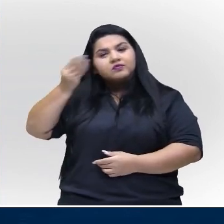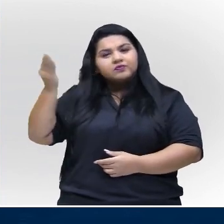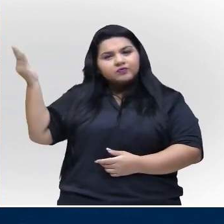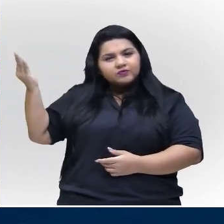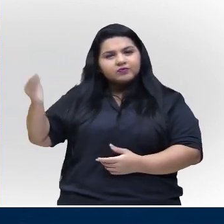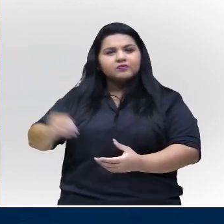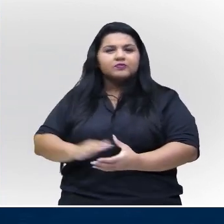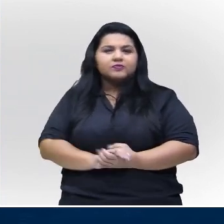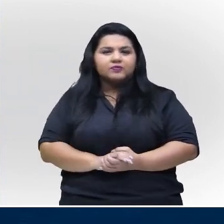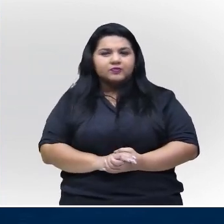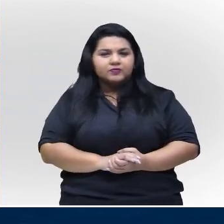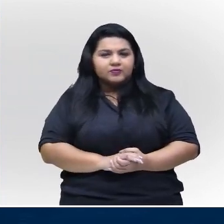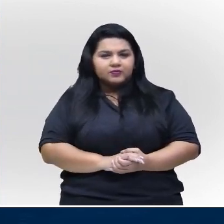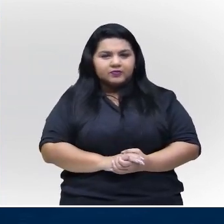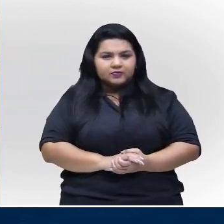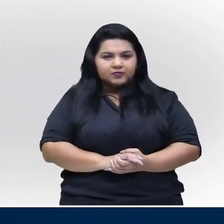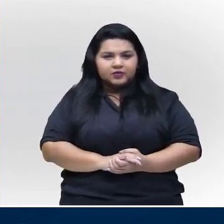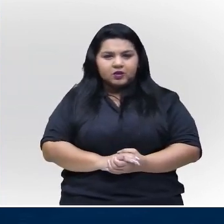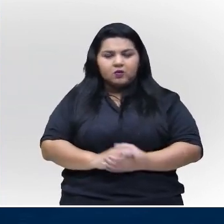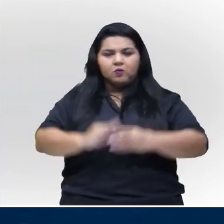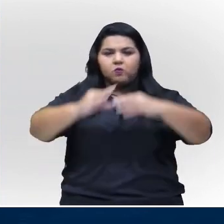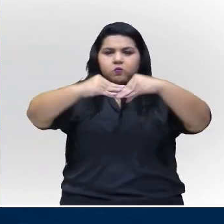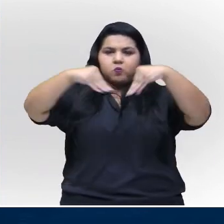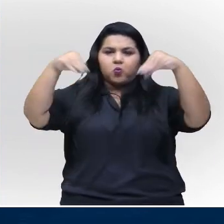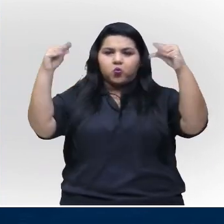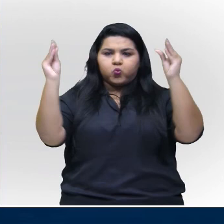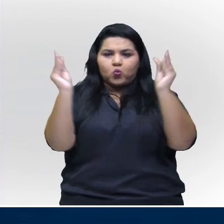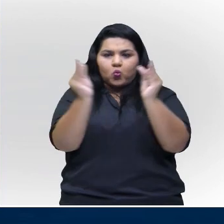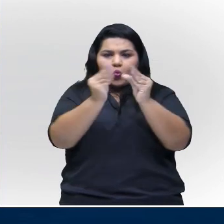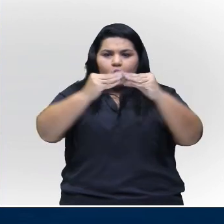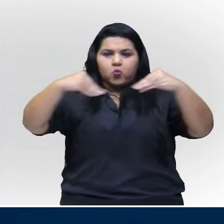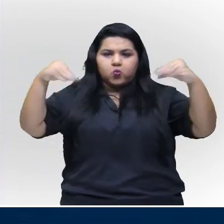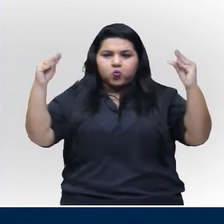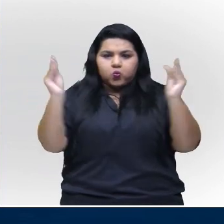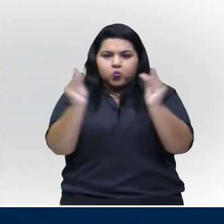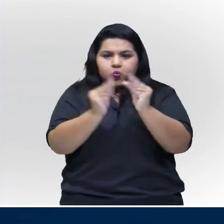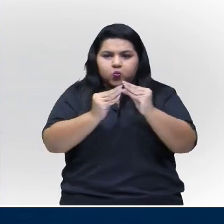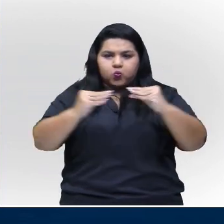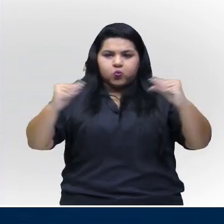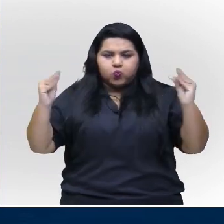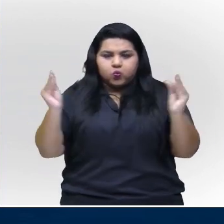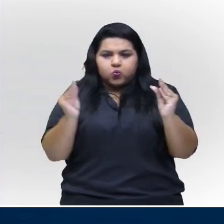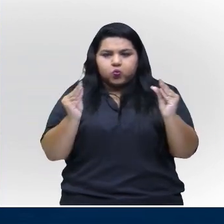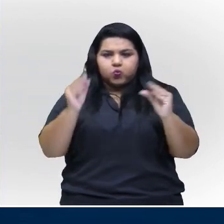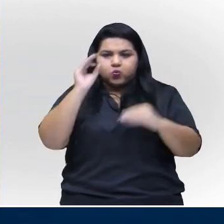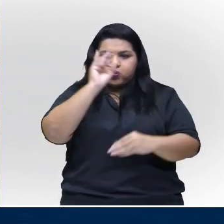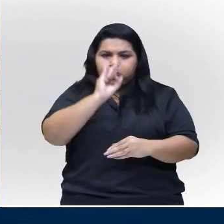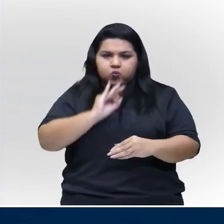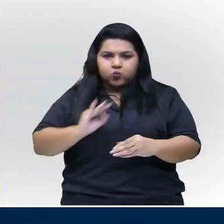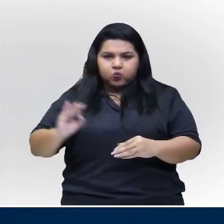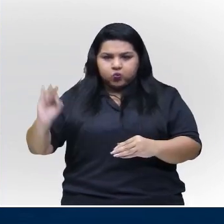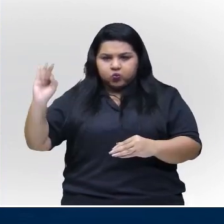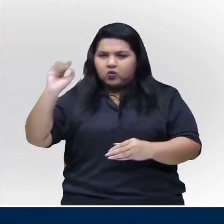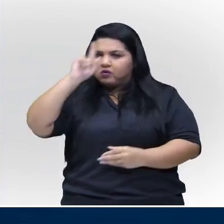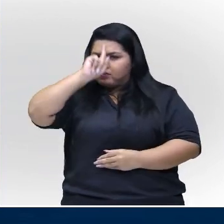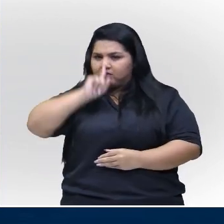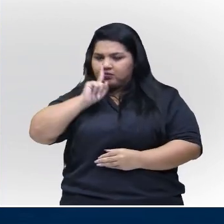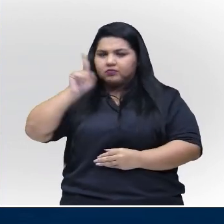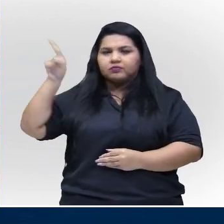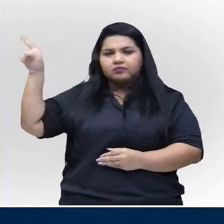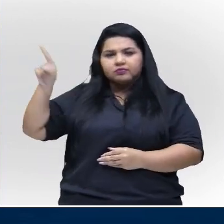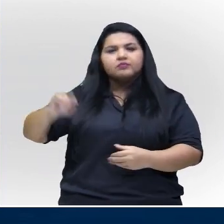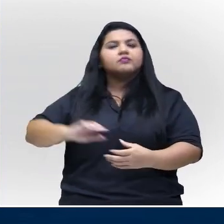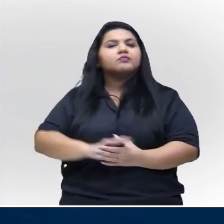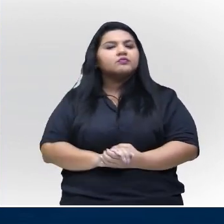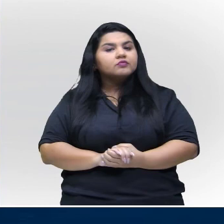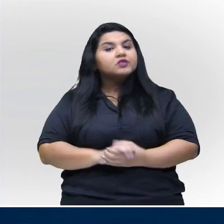granuloso, né? Olha aqui, ó, nós temos o retículo endoplasmático granuloso, que é essa parte mais em amarelo. E por que é